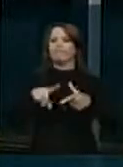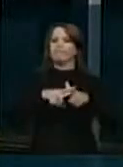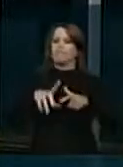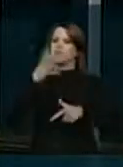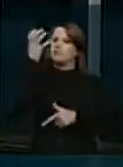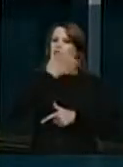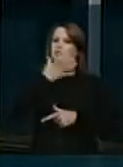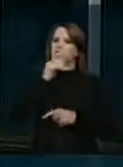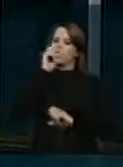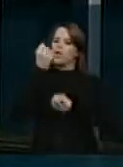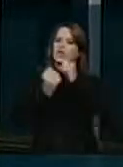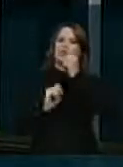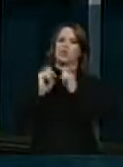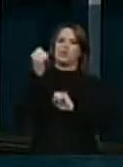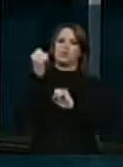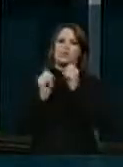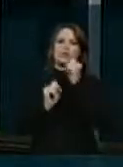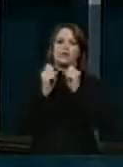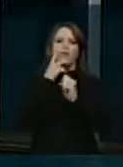problemas na